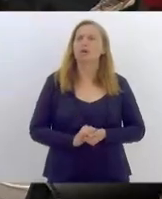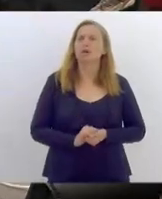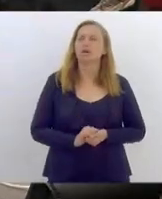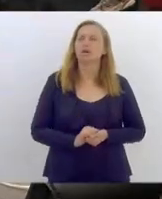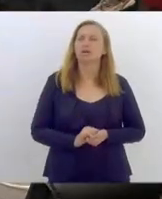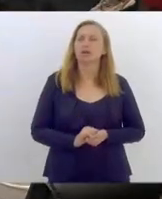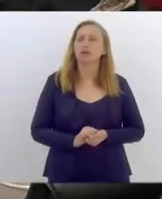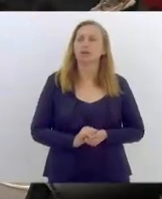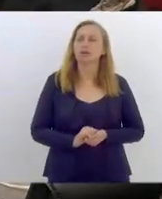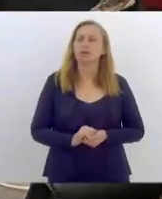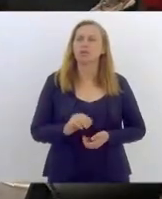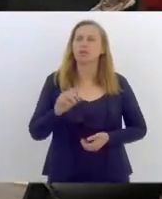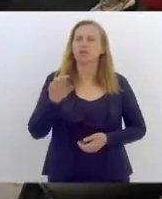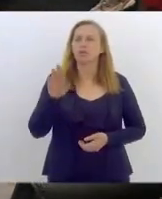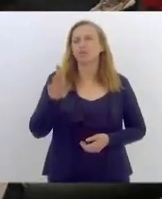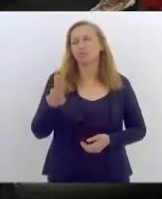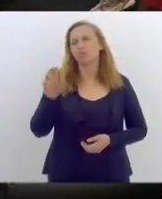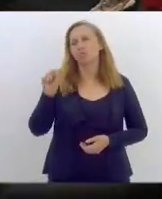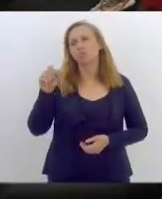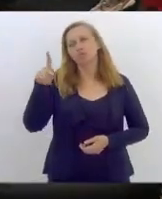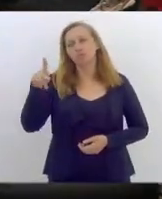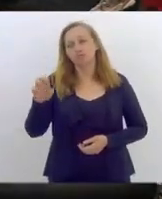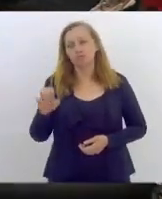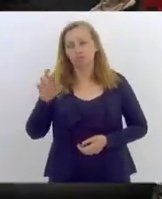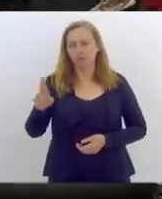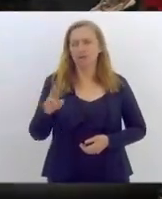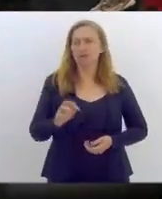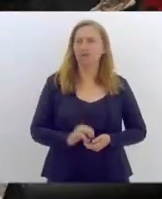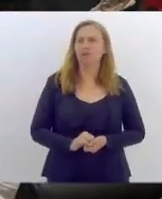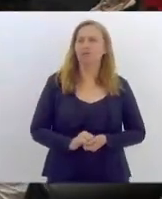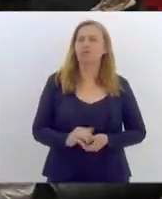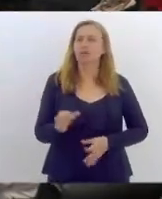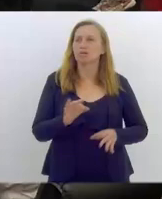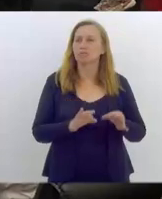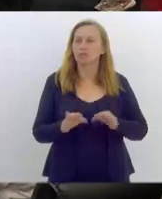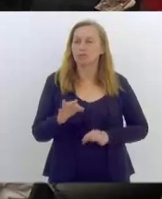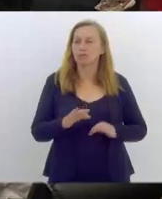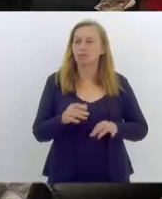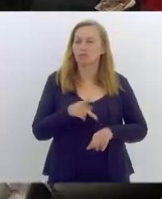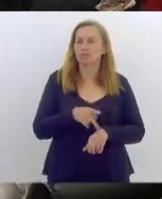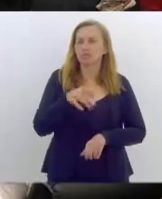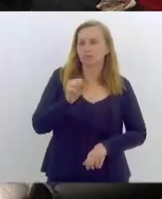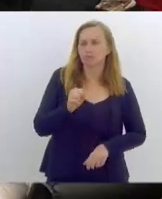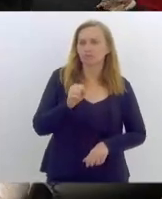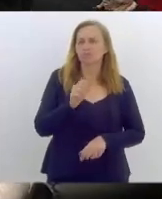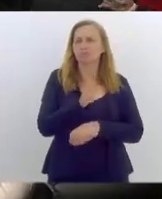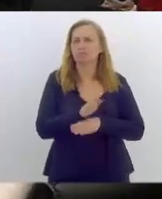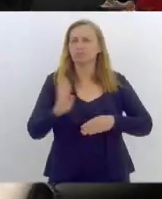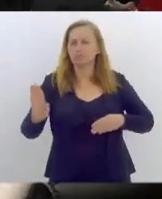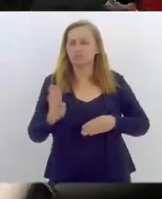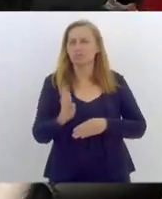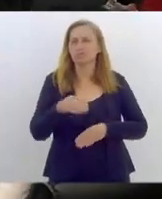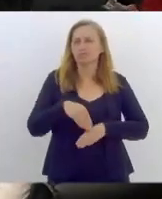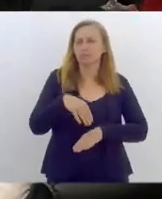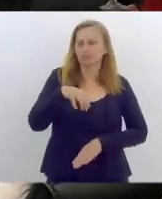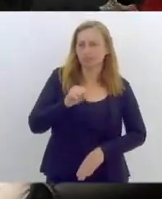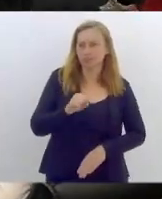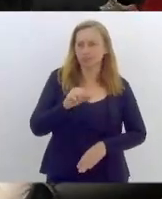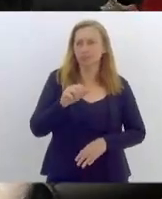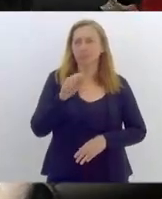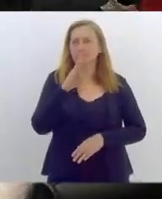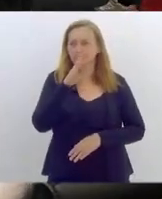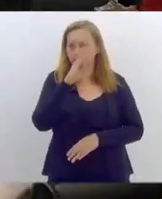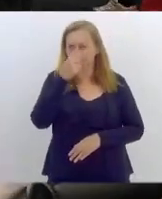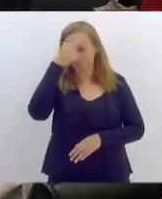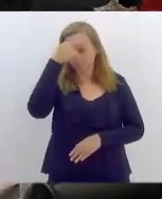social pela USP. Ana Paula é professora do quadro permanente do programa de pós-graduação em antropologia e do mestrado